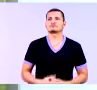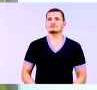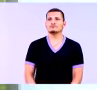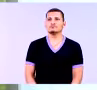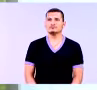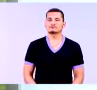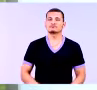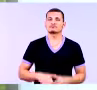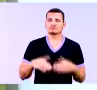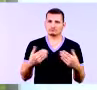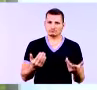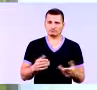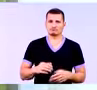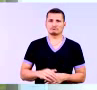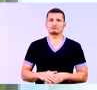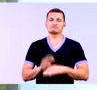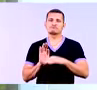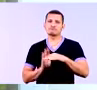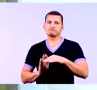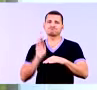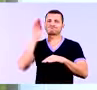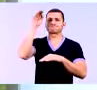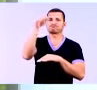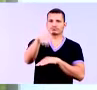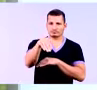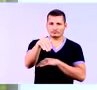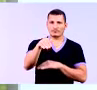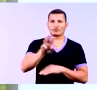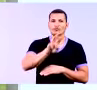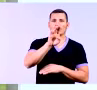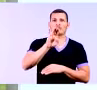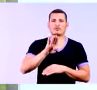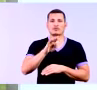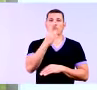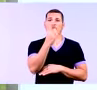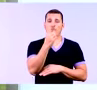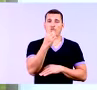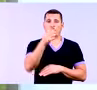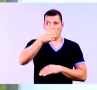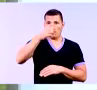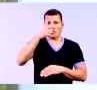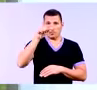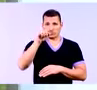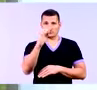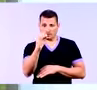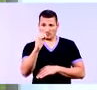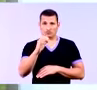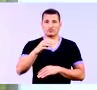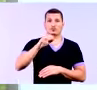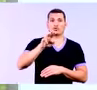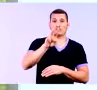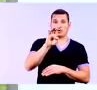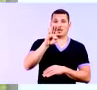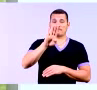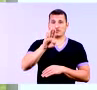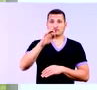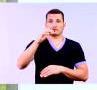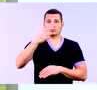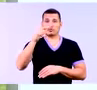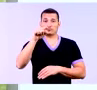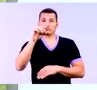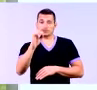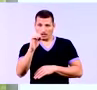esse pulo entre o Web 1.0 e o Web 2.0 trouxeram a nós, a vocês,